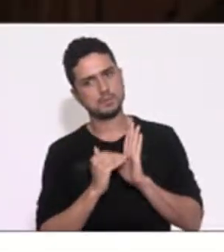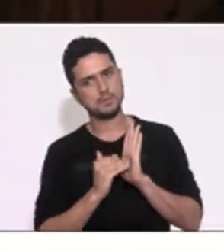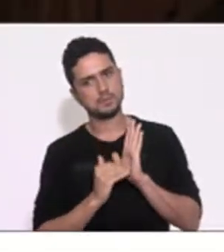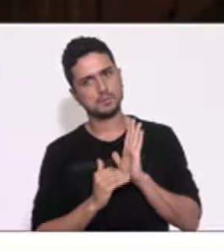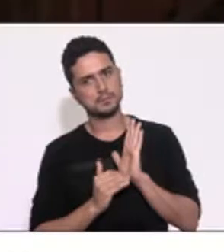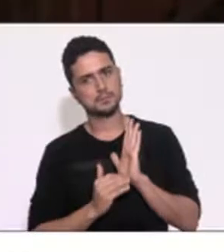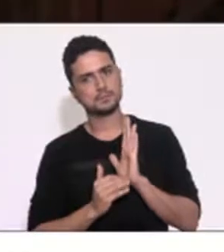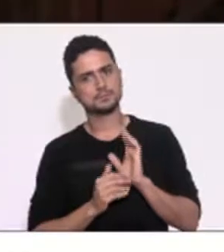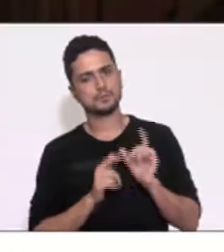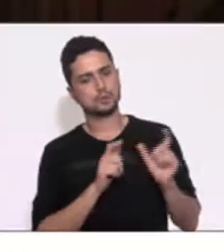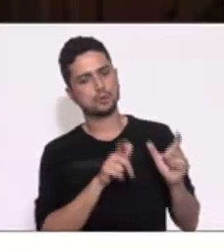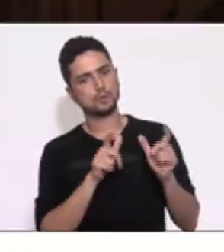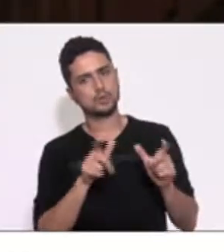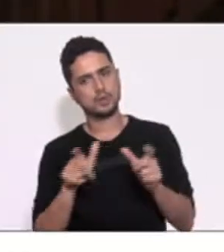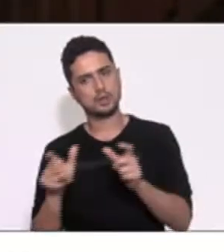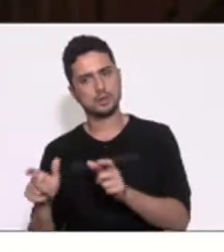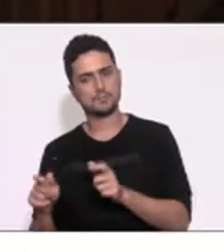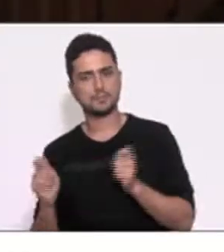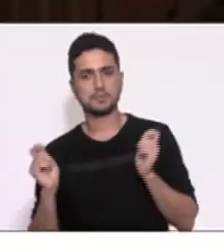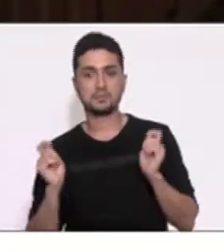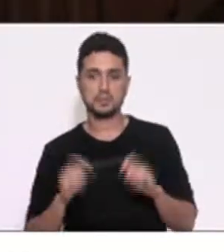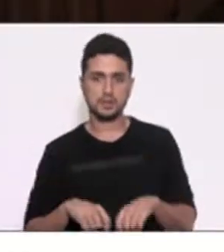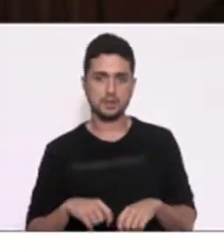e áreas em que foi possível avançar.